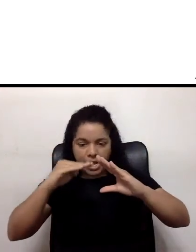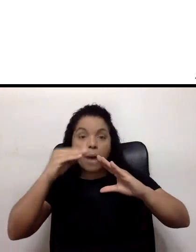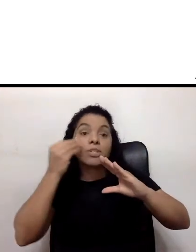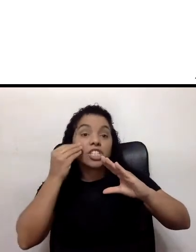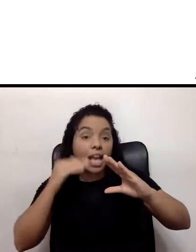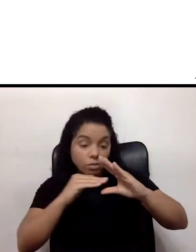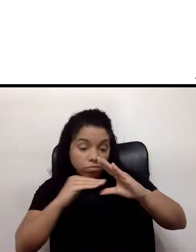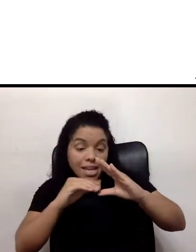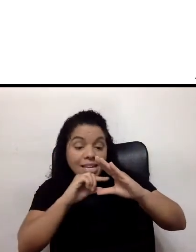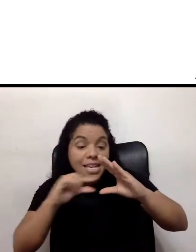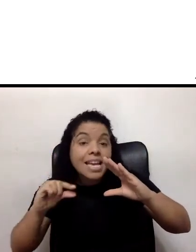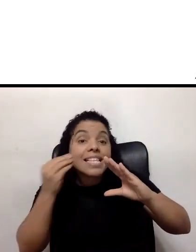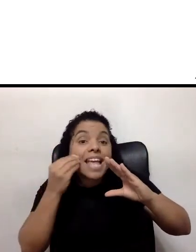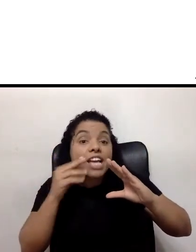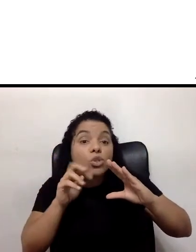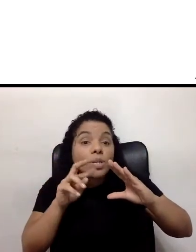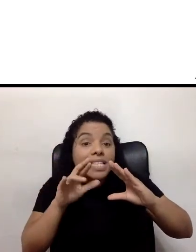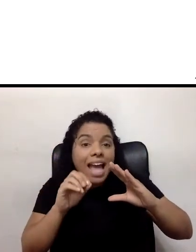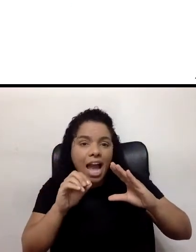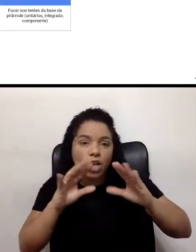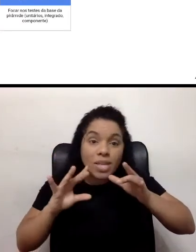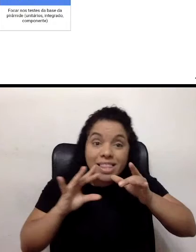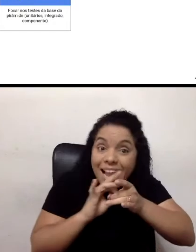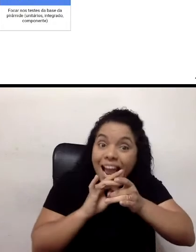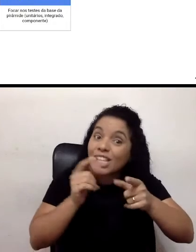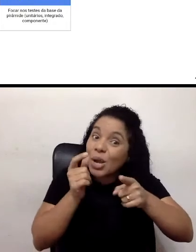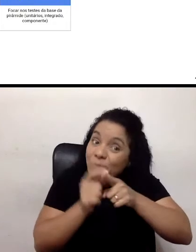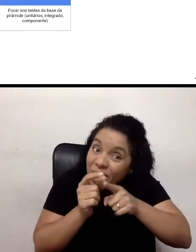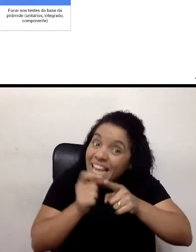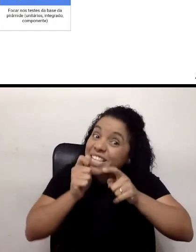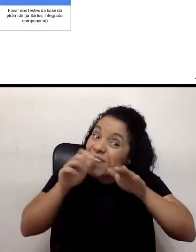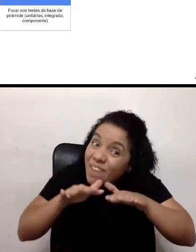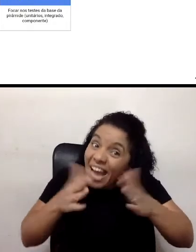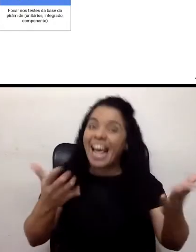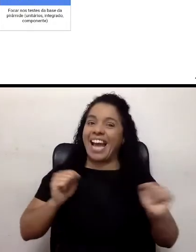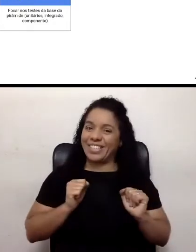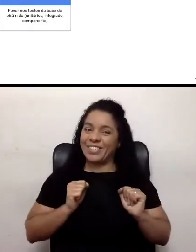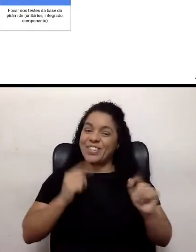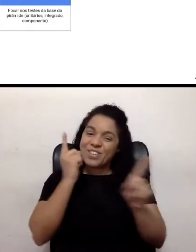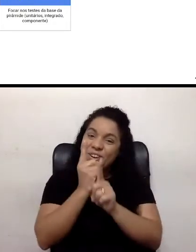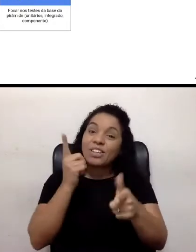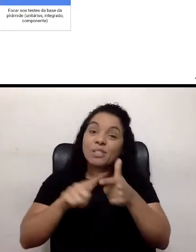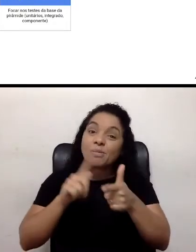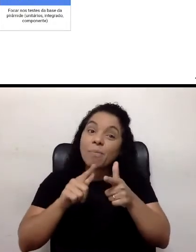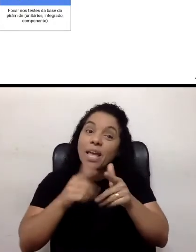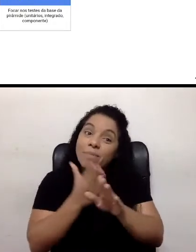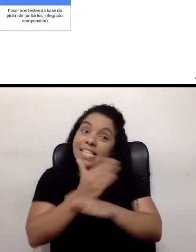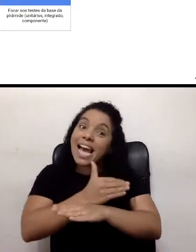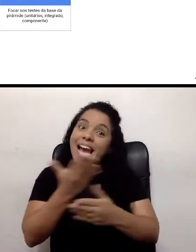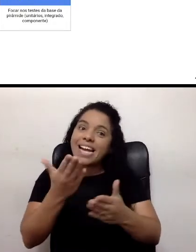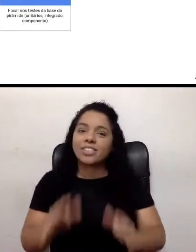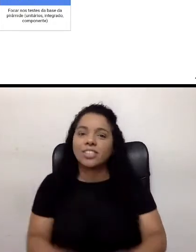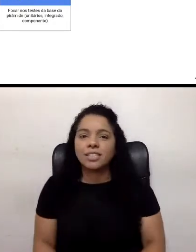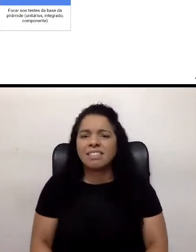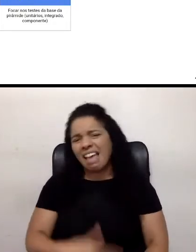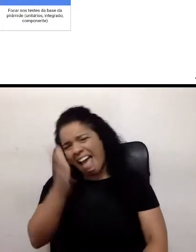teste unitário, vou testar teste integrado, componente. É mais barato. Eu encontro os problemas antes.